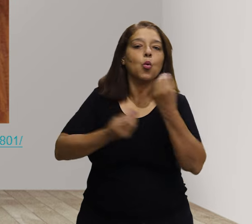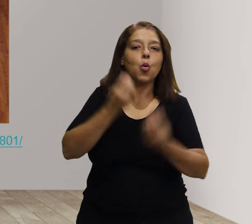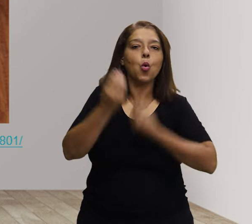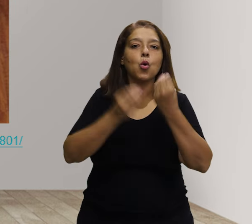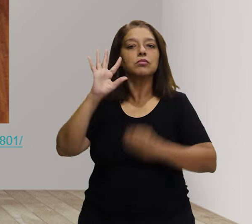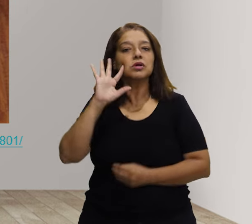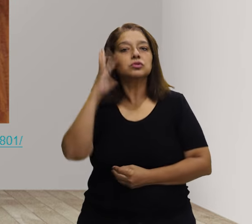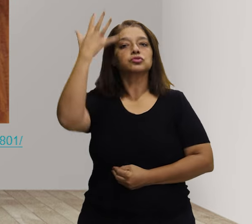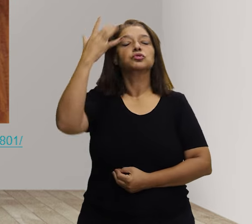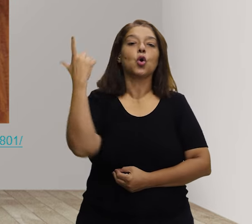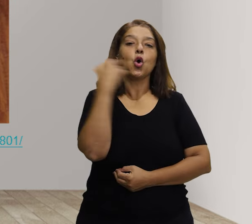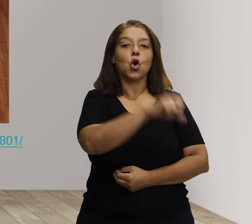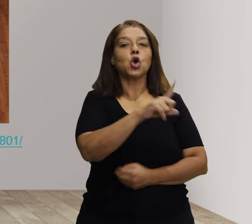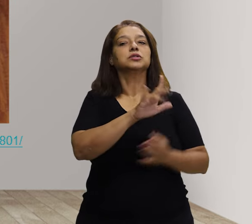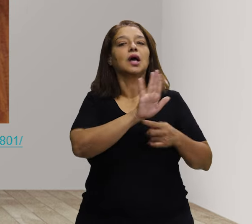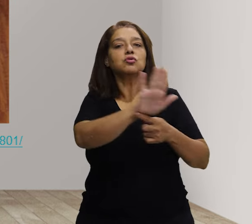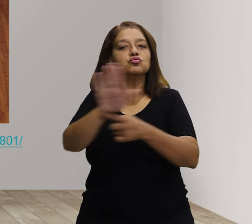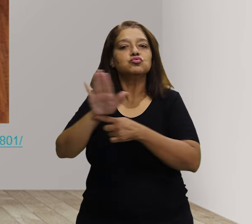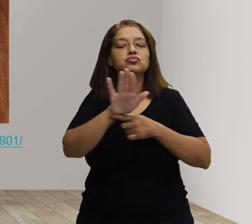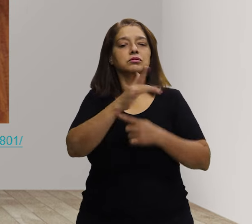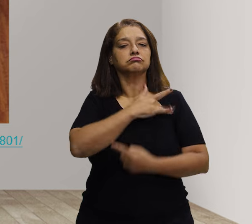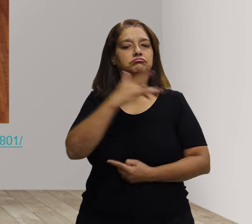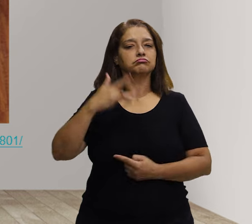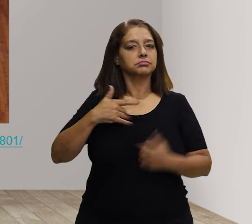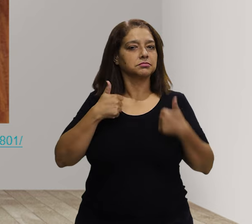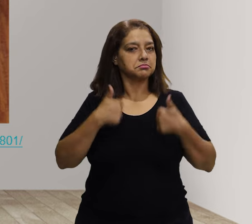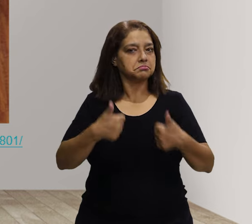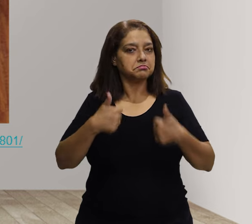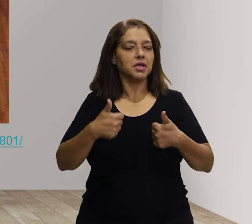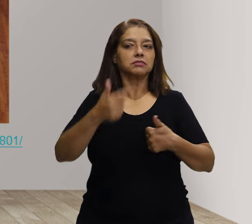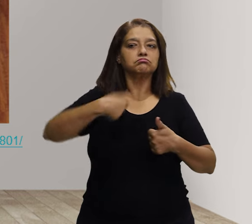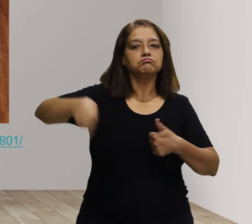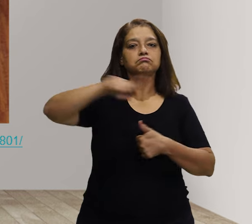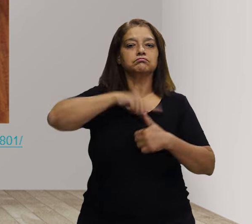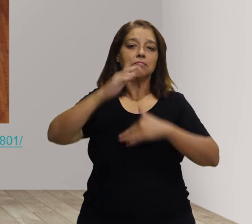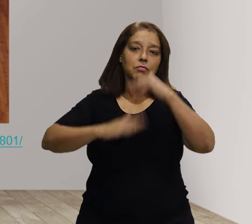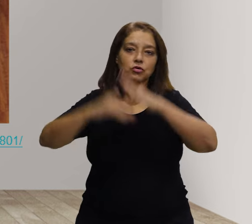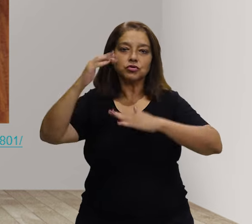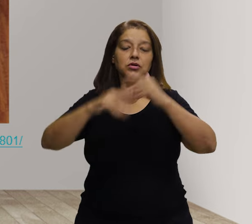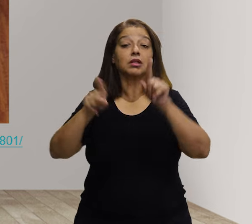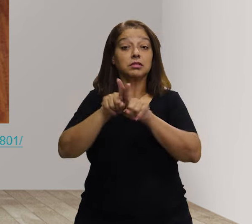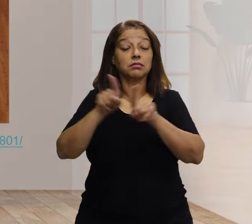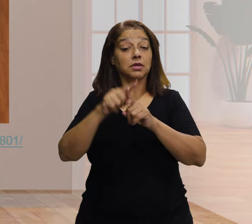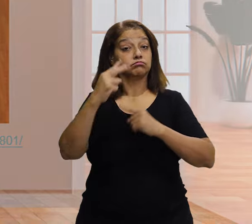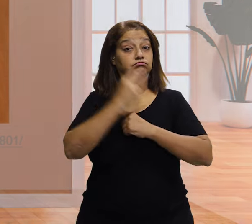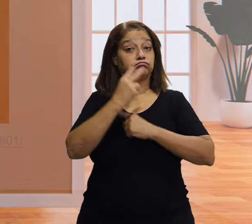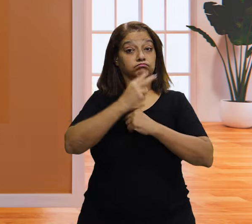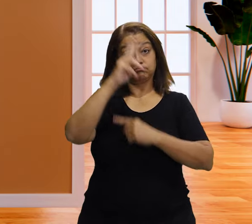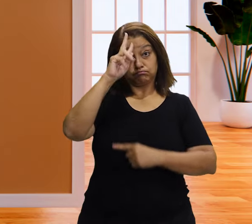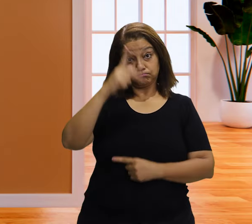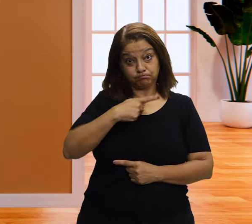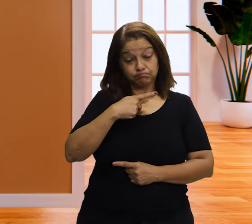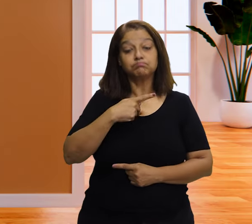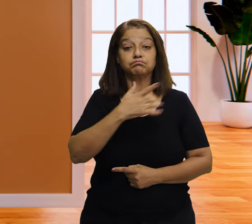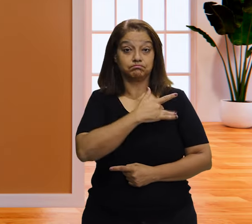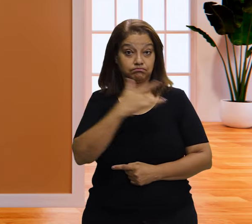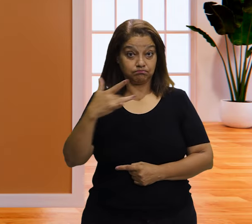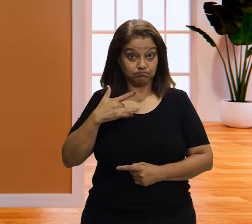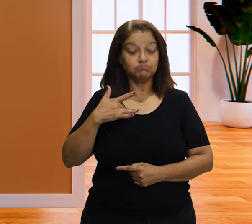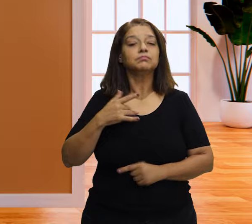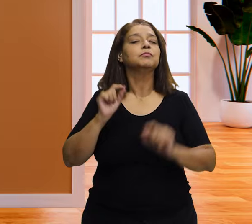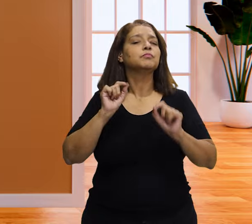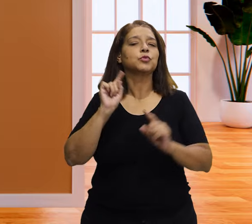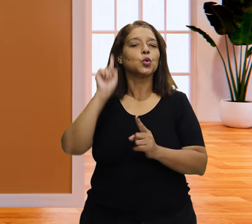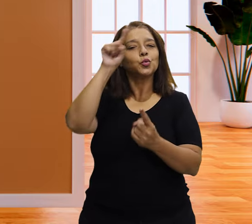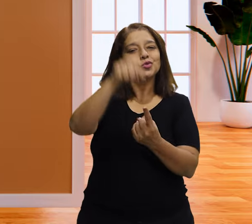que promovam um equilíbrio saudável entre as demandas profissionais e o cuidado pessoal. Assim, o objetivo